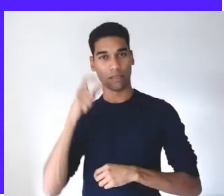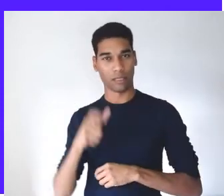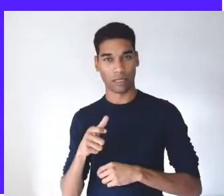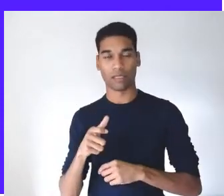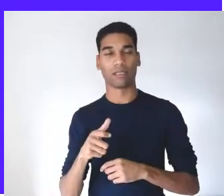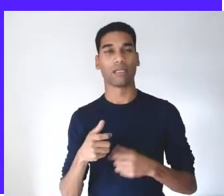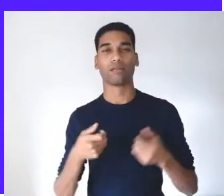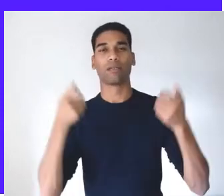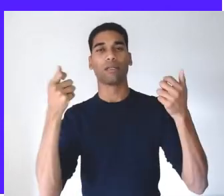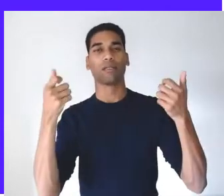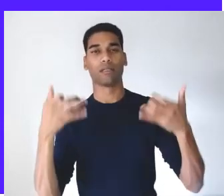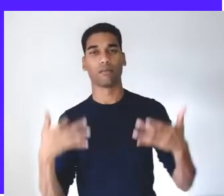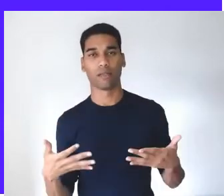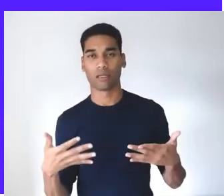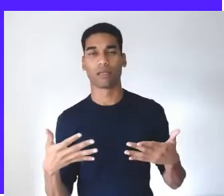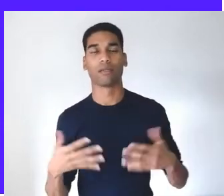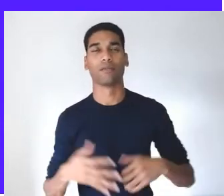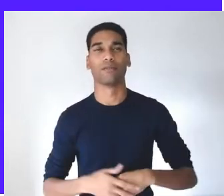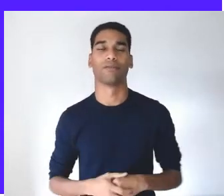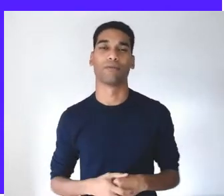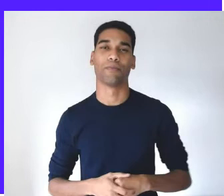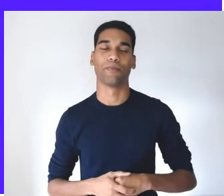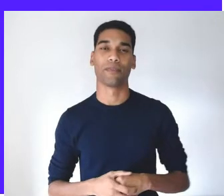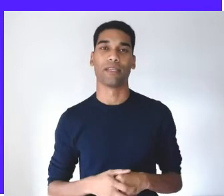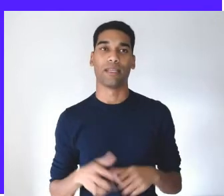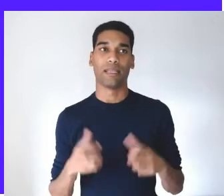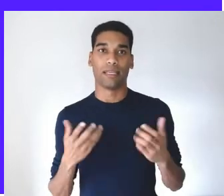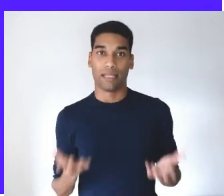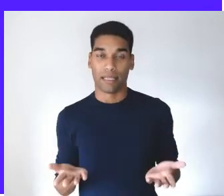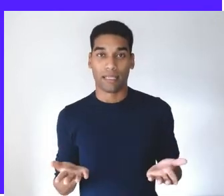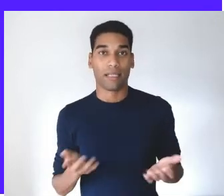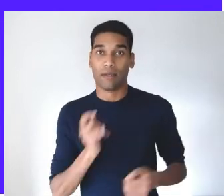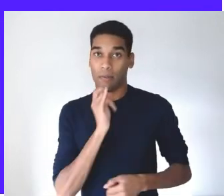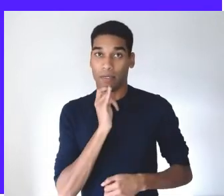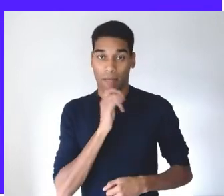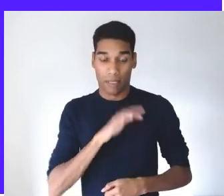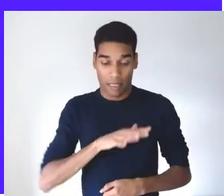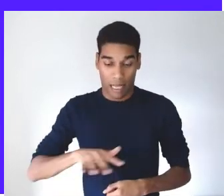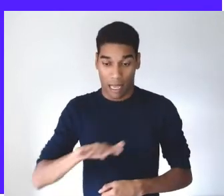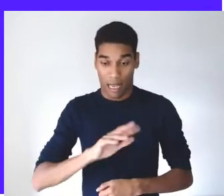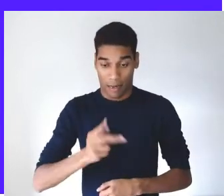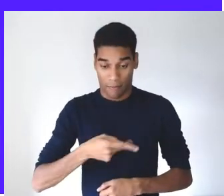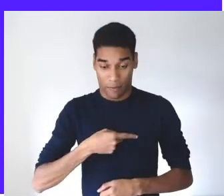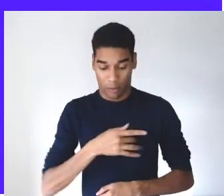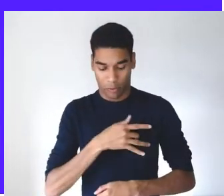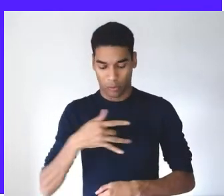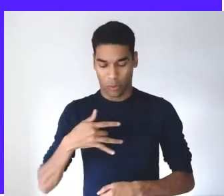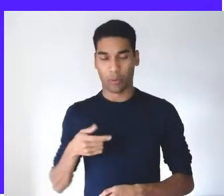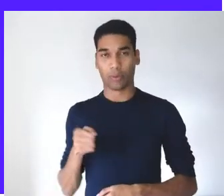uma área que, enfim, não é muito a minha área de saúde, mas do progresso que o Brasil fez aí